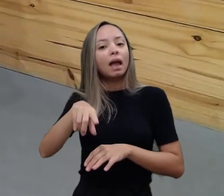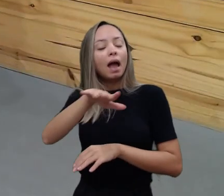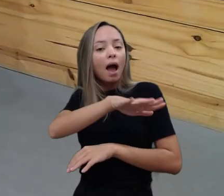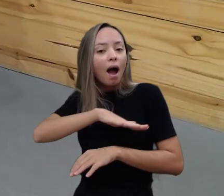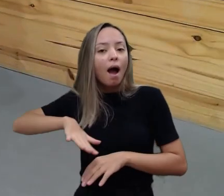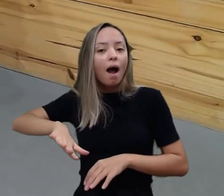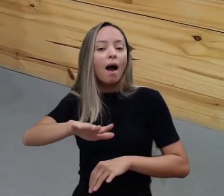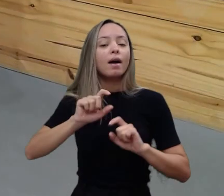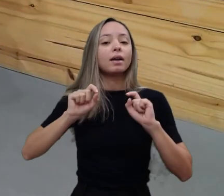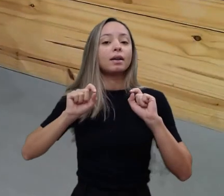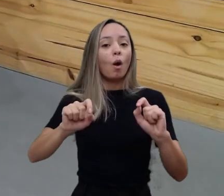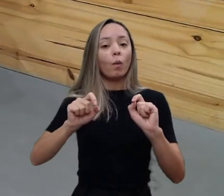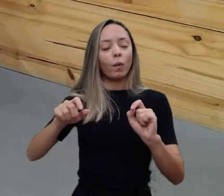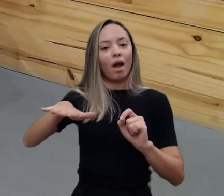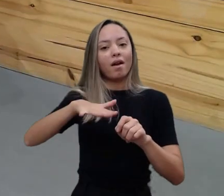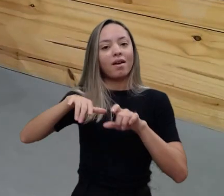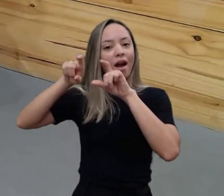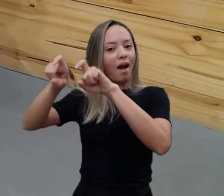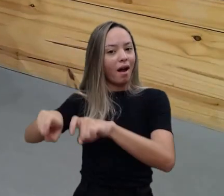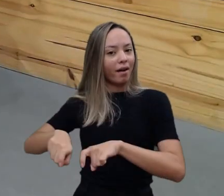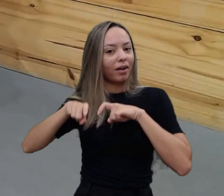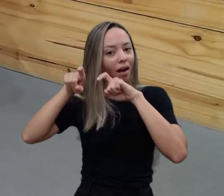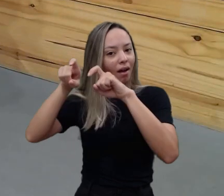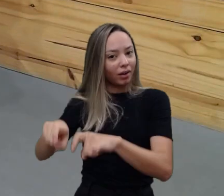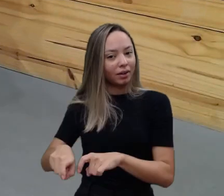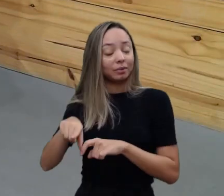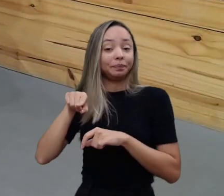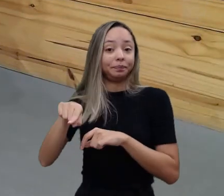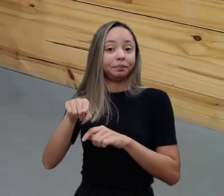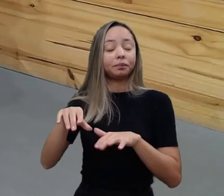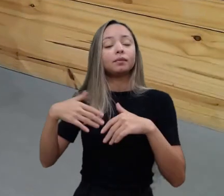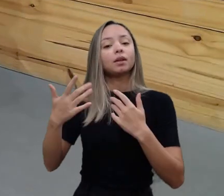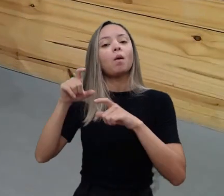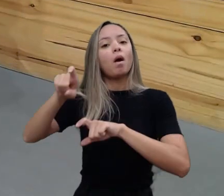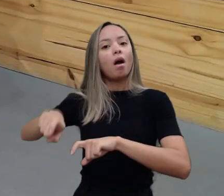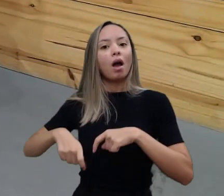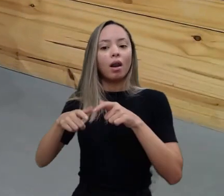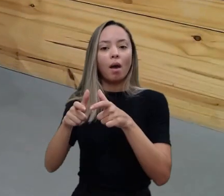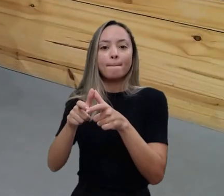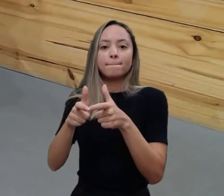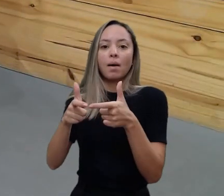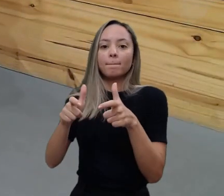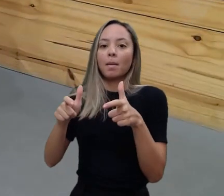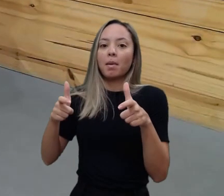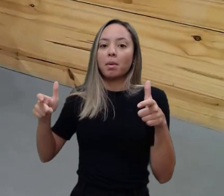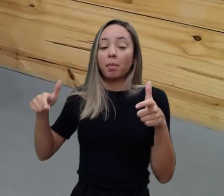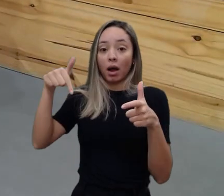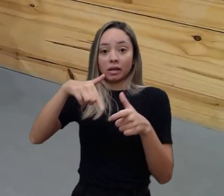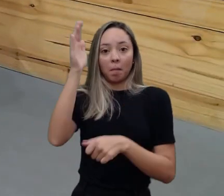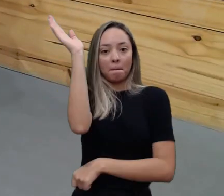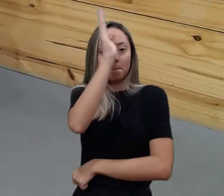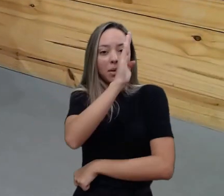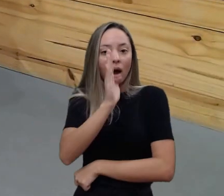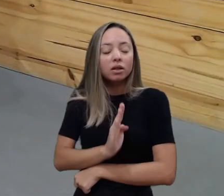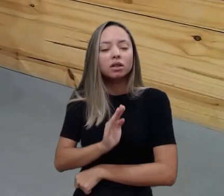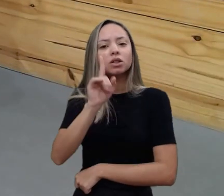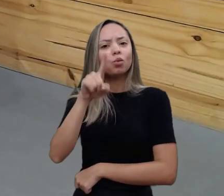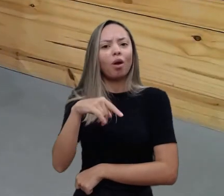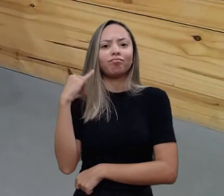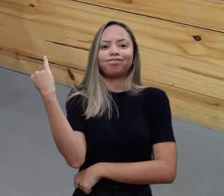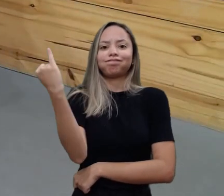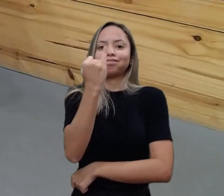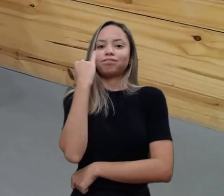ramo, do ramo agrário, né? O ramo agrário, um ramo que está numa crescente e o Brasil é um